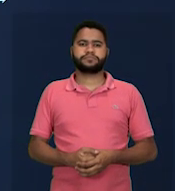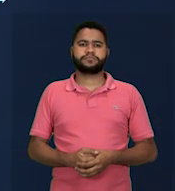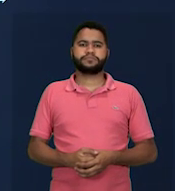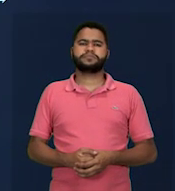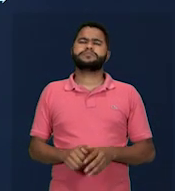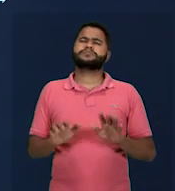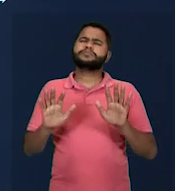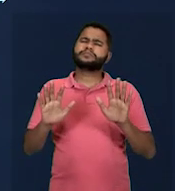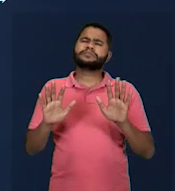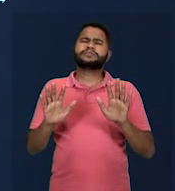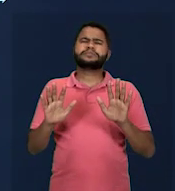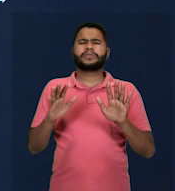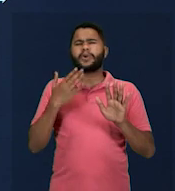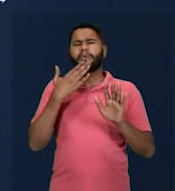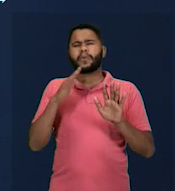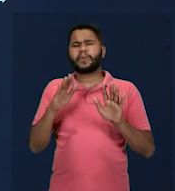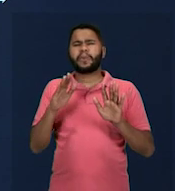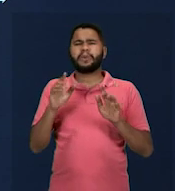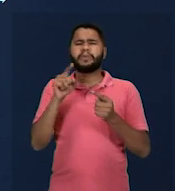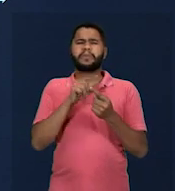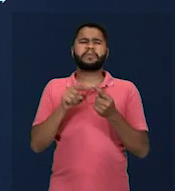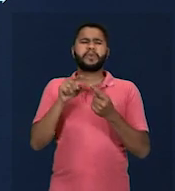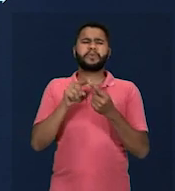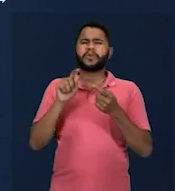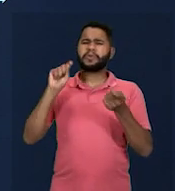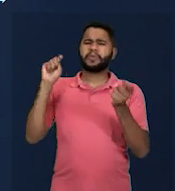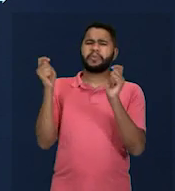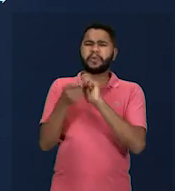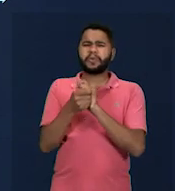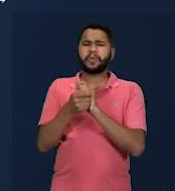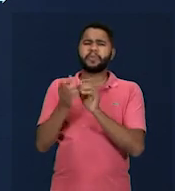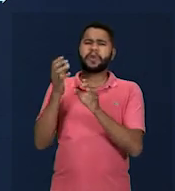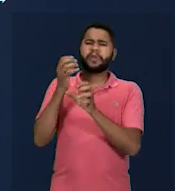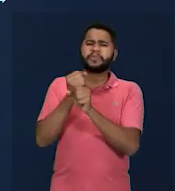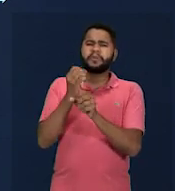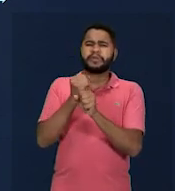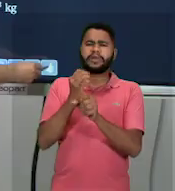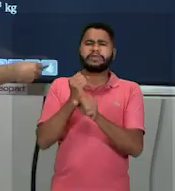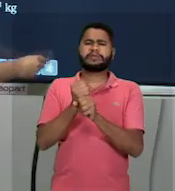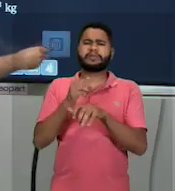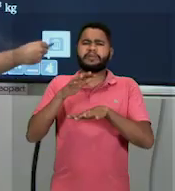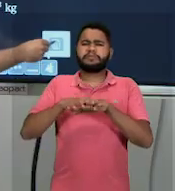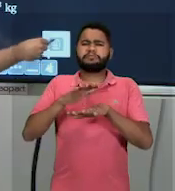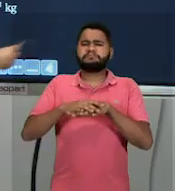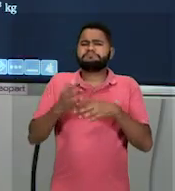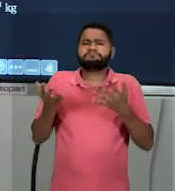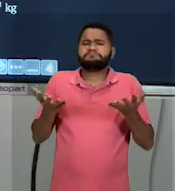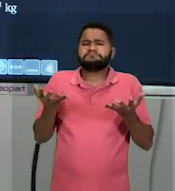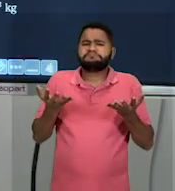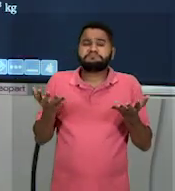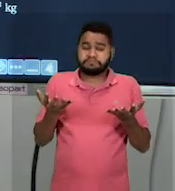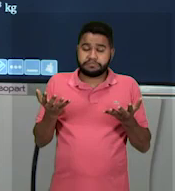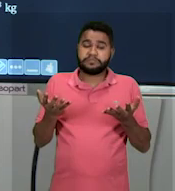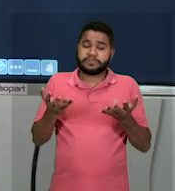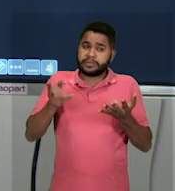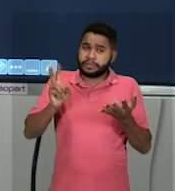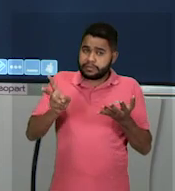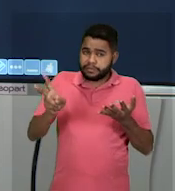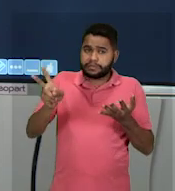tá, Alex, mas qual a vantagem, né, de ter convertido para a notação científica? Vamos ver. Na sequência,